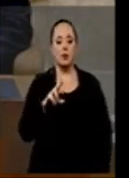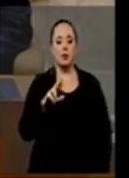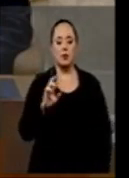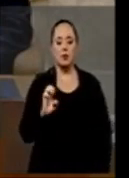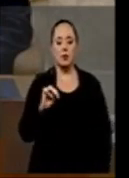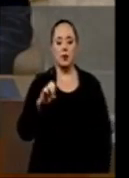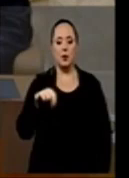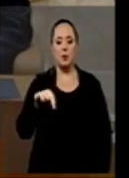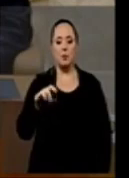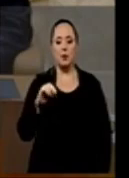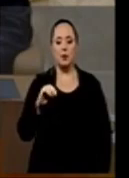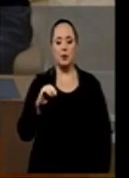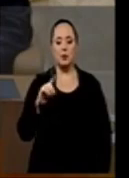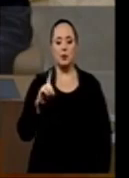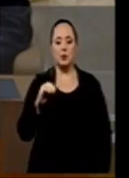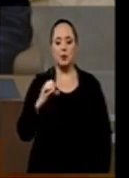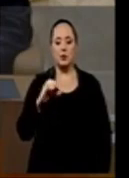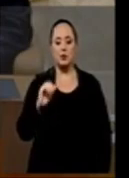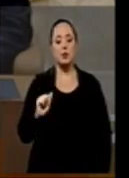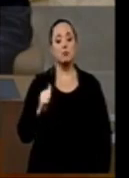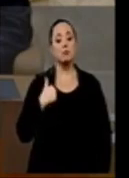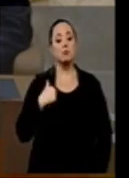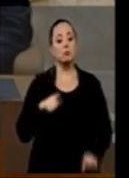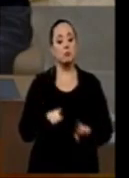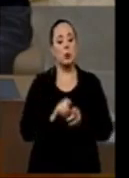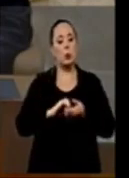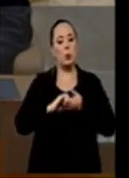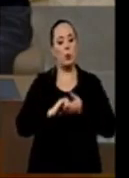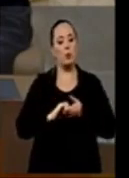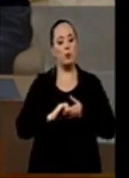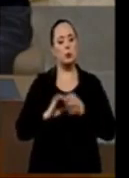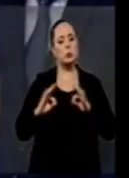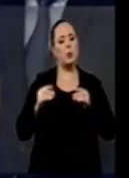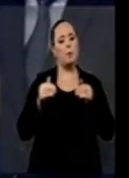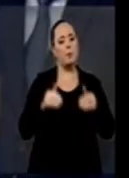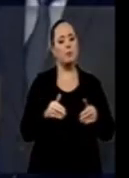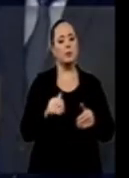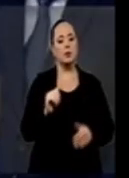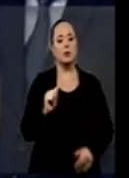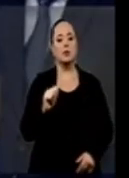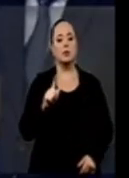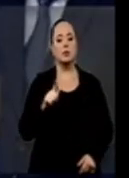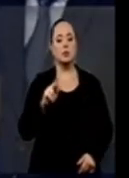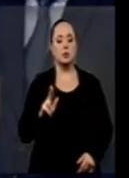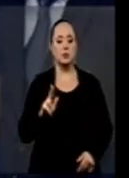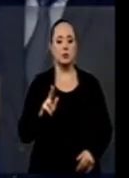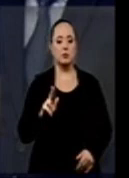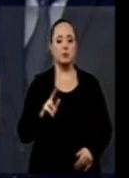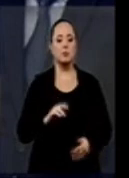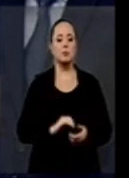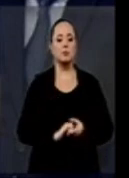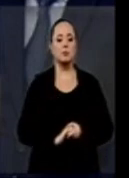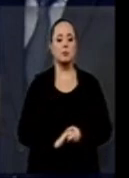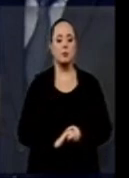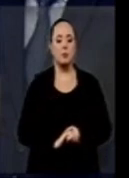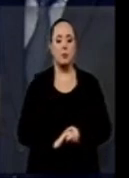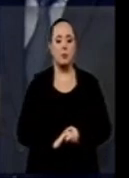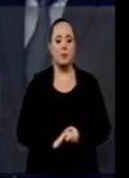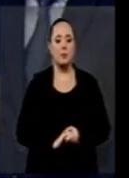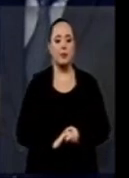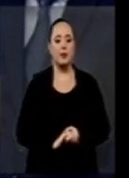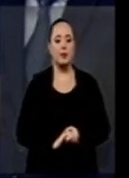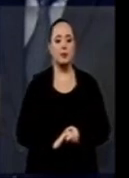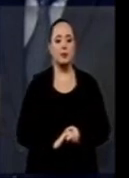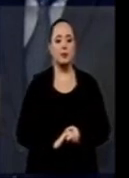pessoa de quem cumprimenta os membros da advocacia geral da união e da advocacia pública brasileira